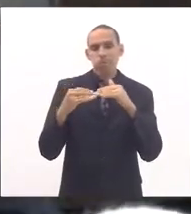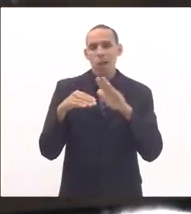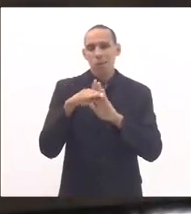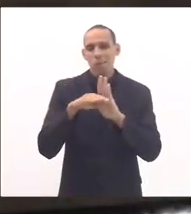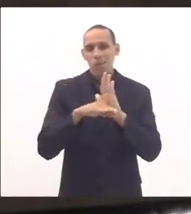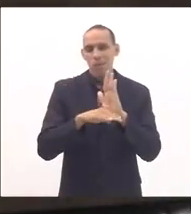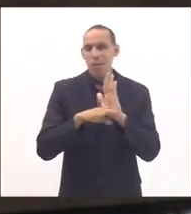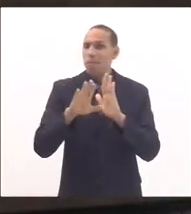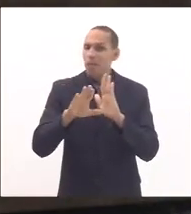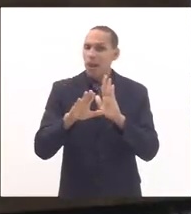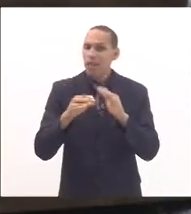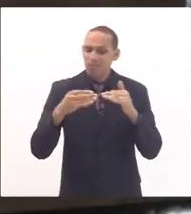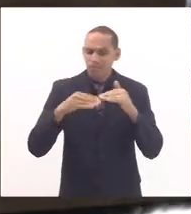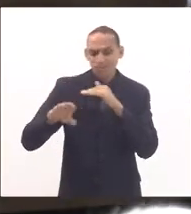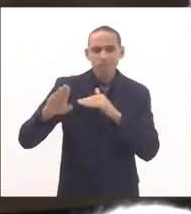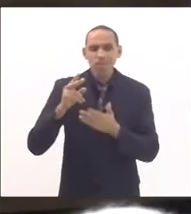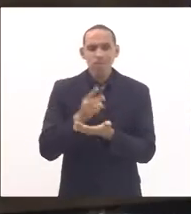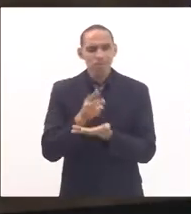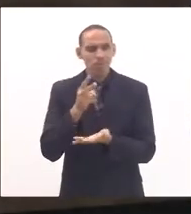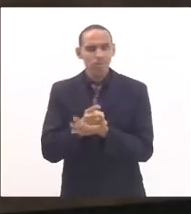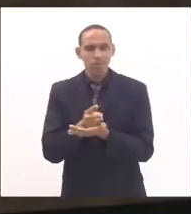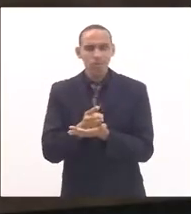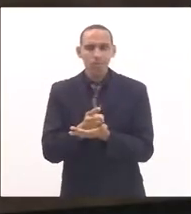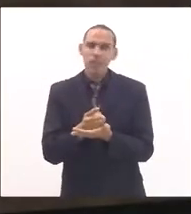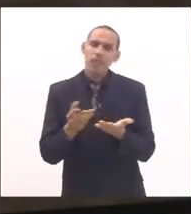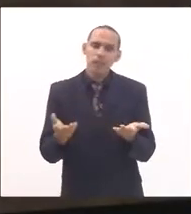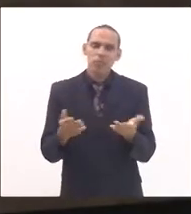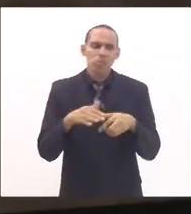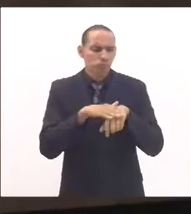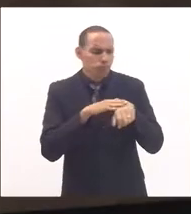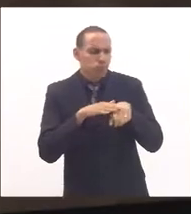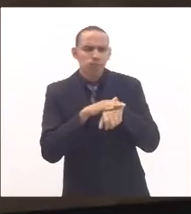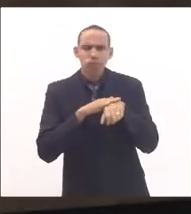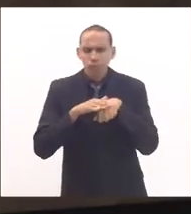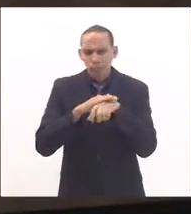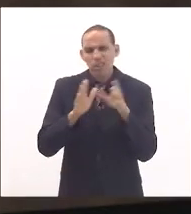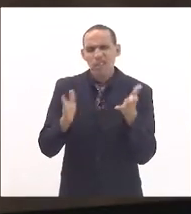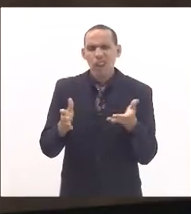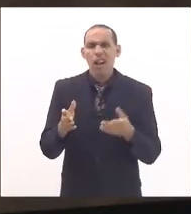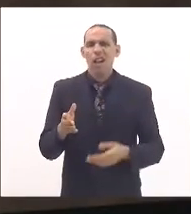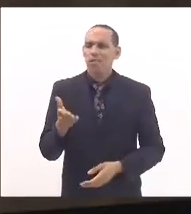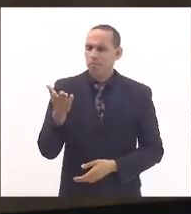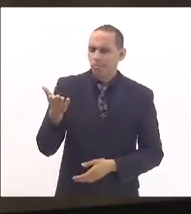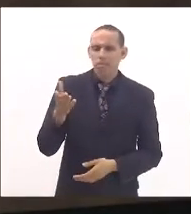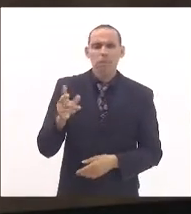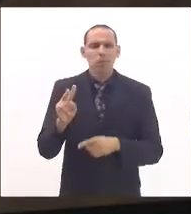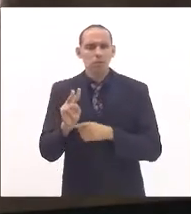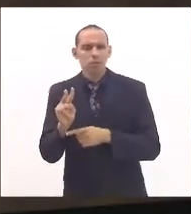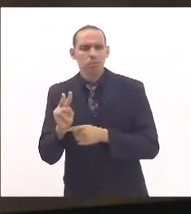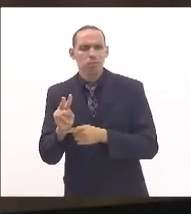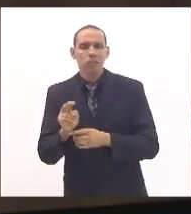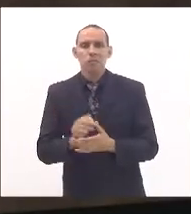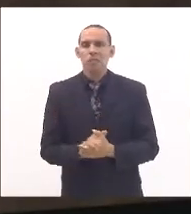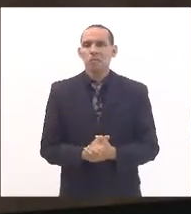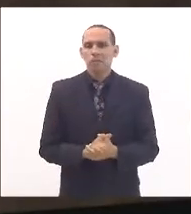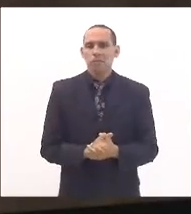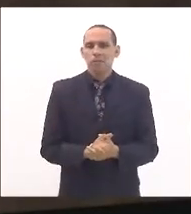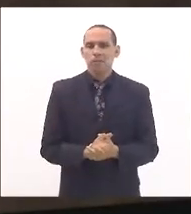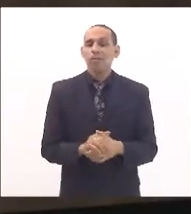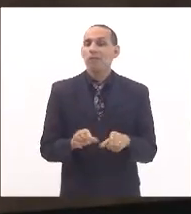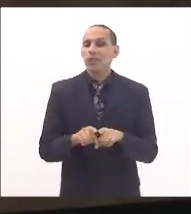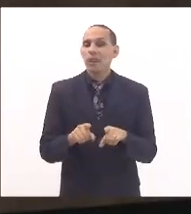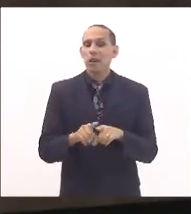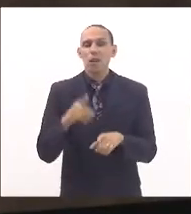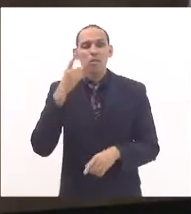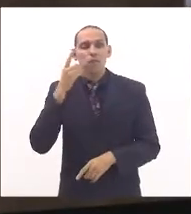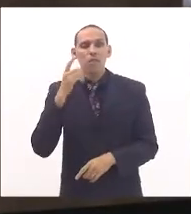há dissenso, presidente. E eu queria, já conversei com o defensor-geral, conversei o deputado